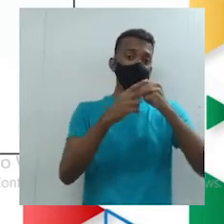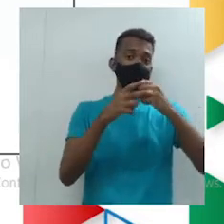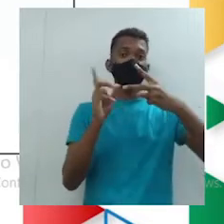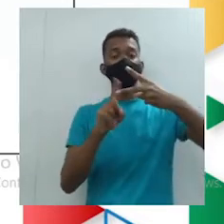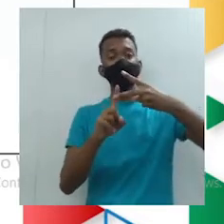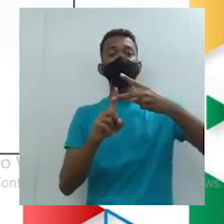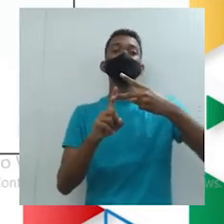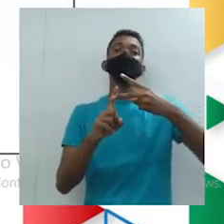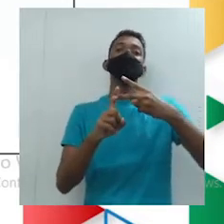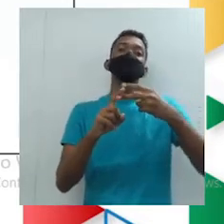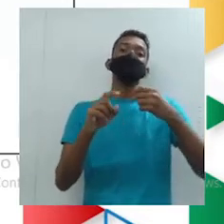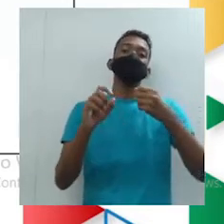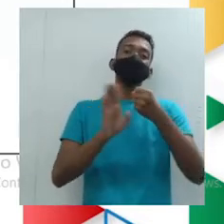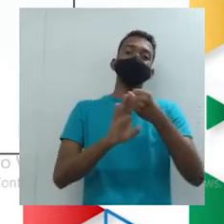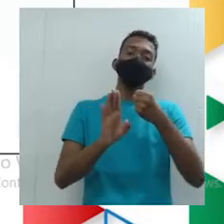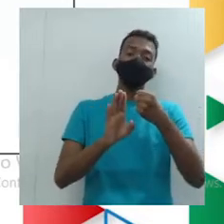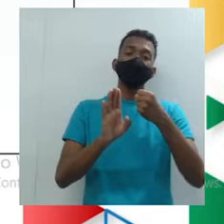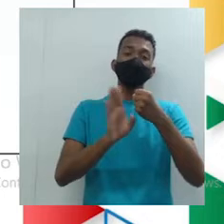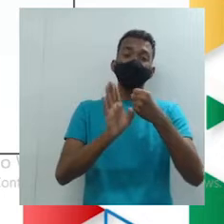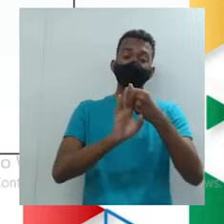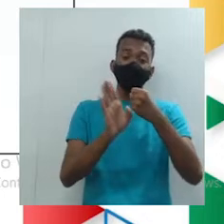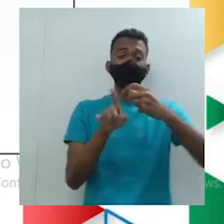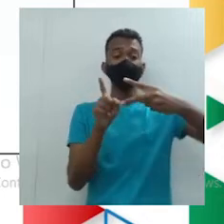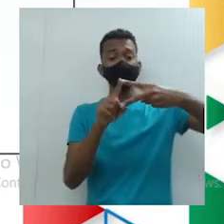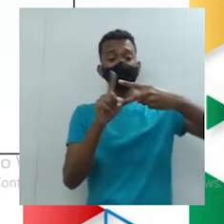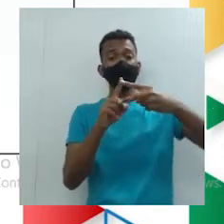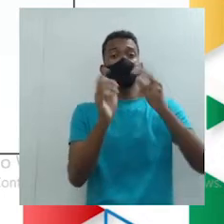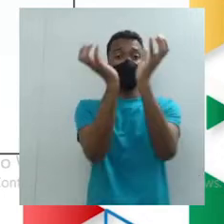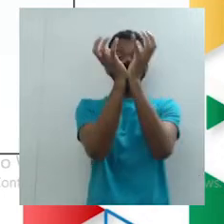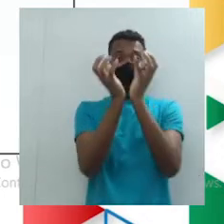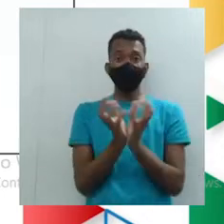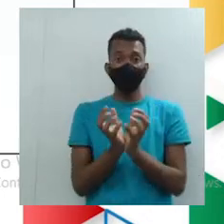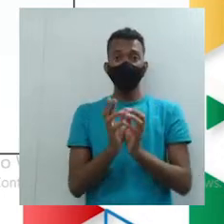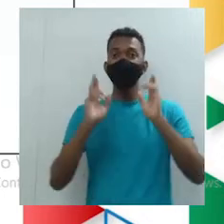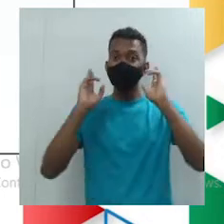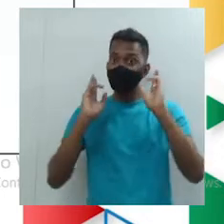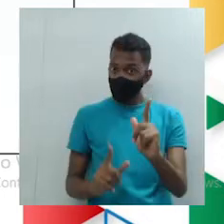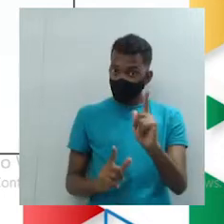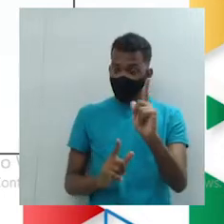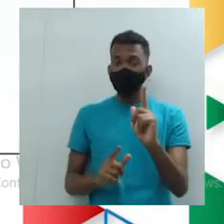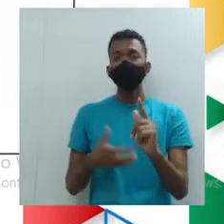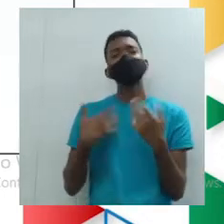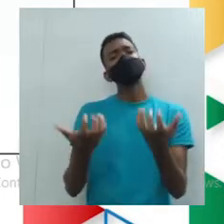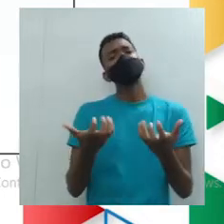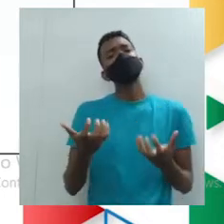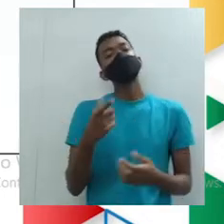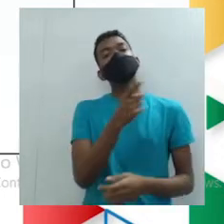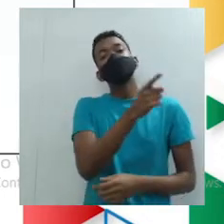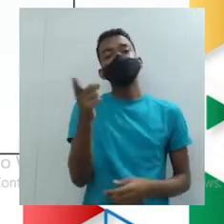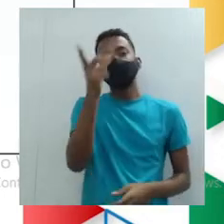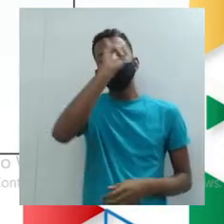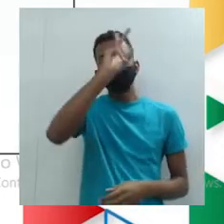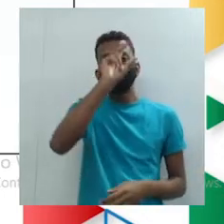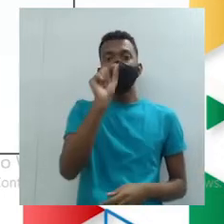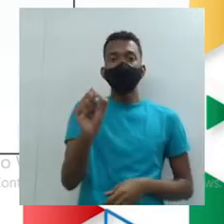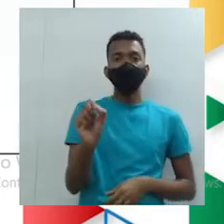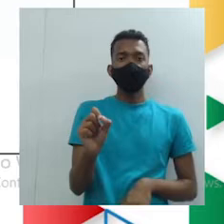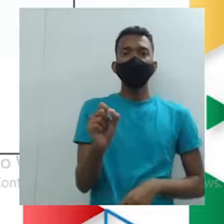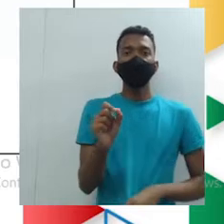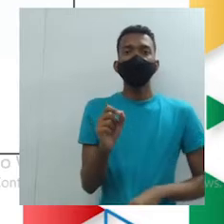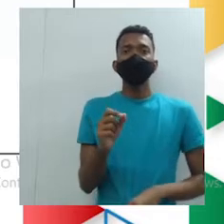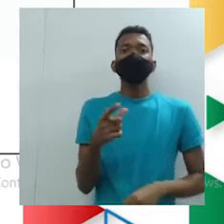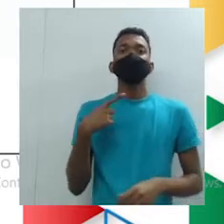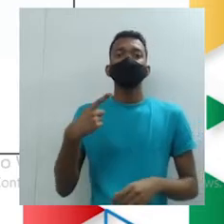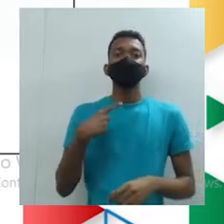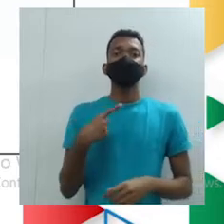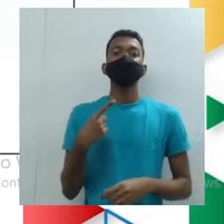palavras de classe gramatical Diferentes, exatamente. Certo? Então eu gostaria que vocês lembrassem o seguinte. Nós temos as chamadas